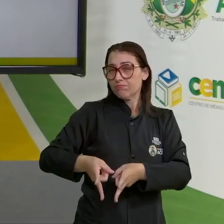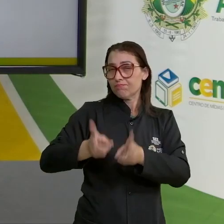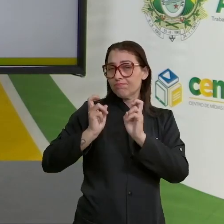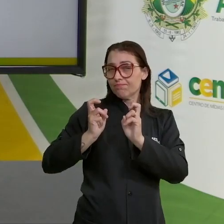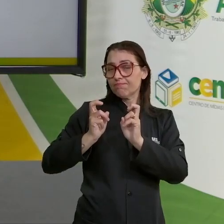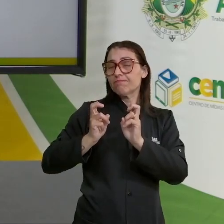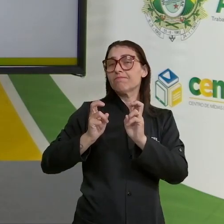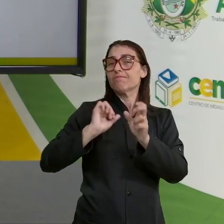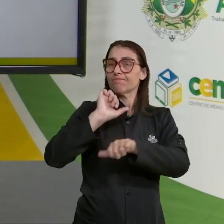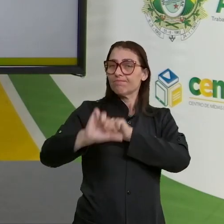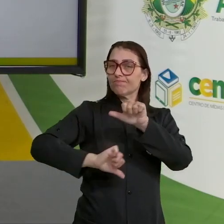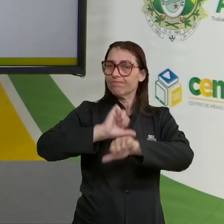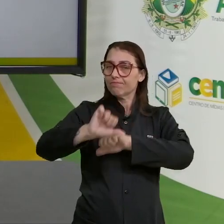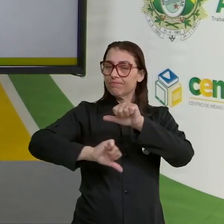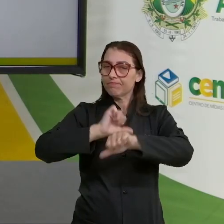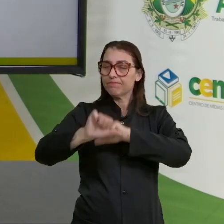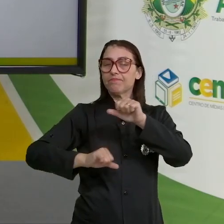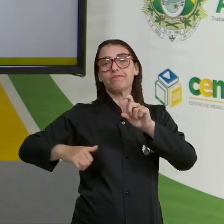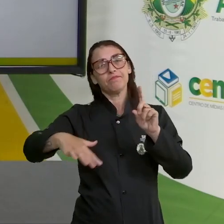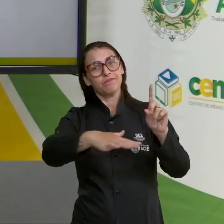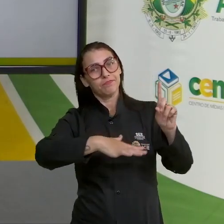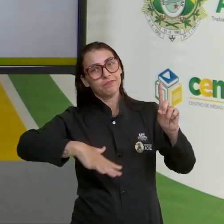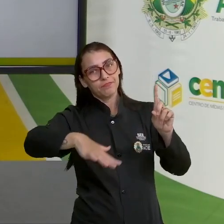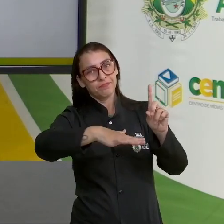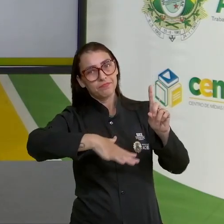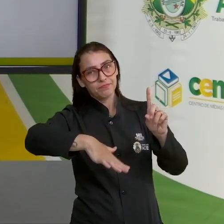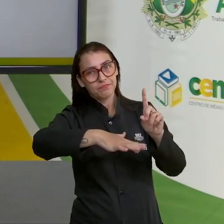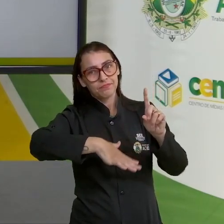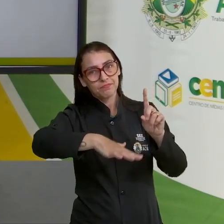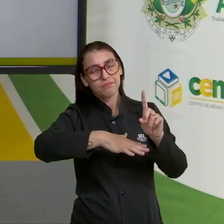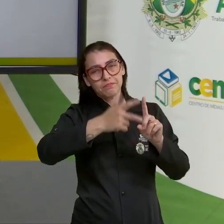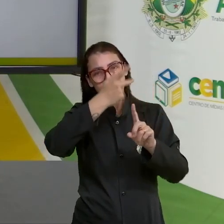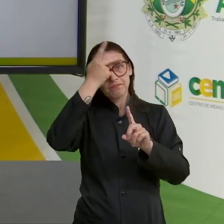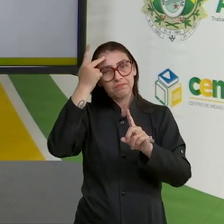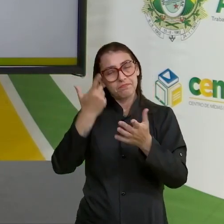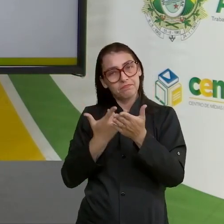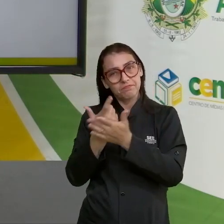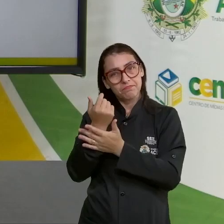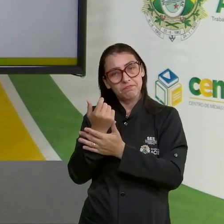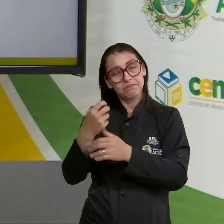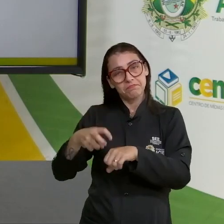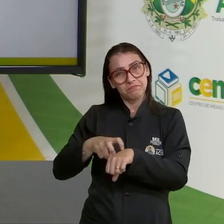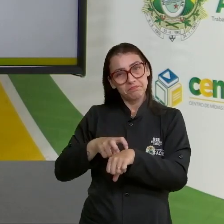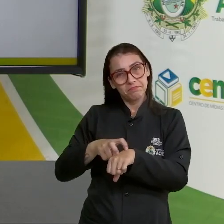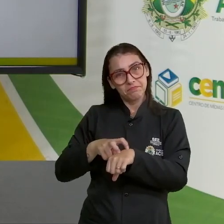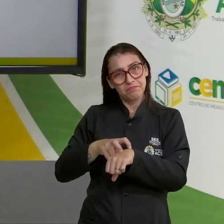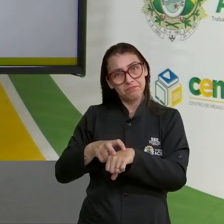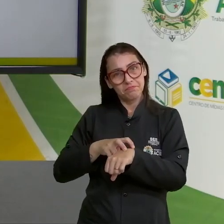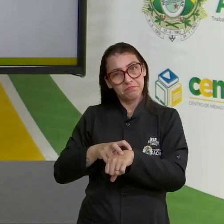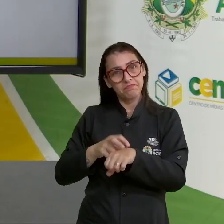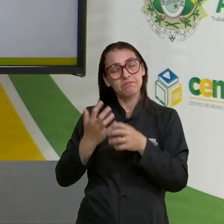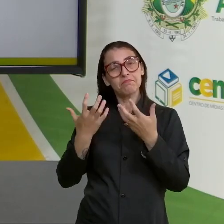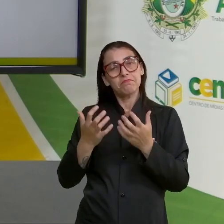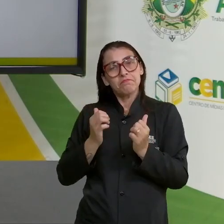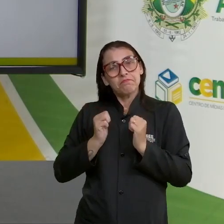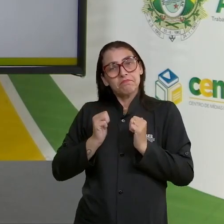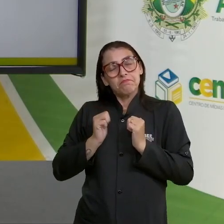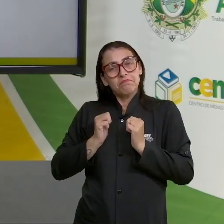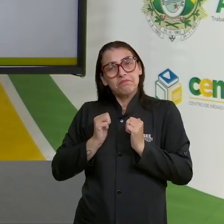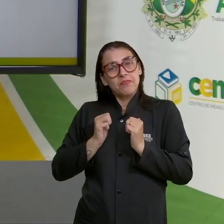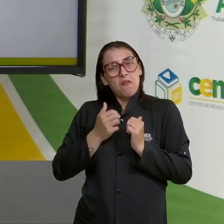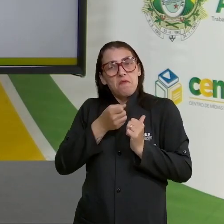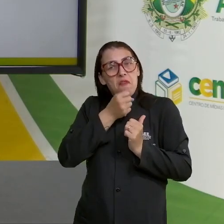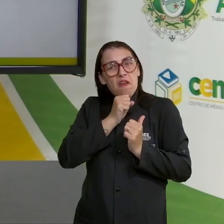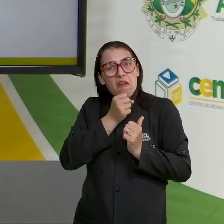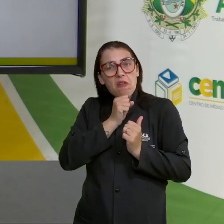percebam essas mudanças na sociedade? Aí aquela pessoa que comprou o tom verde, ela já vai se sentir